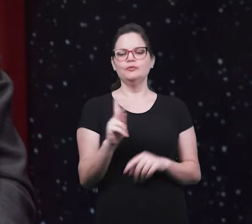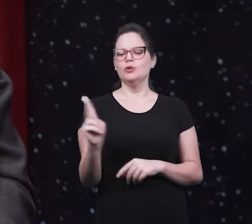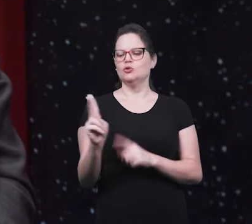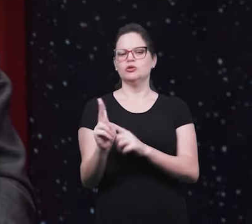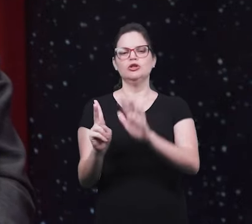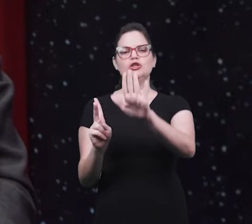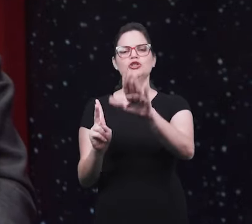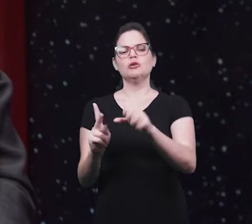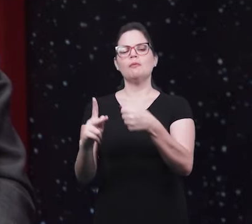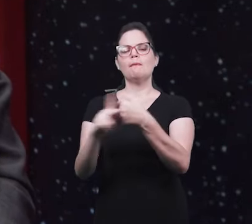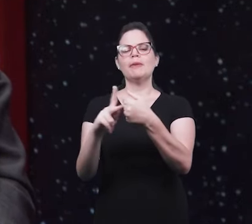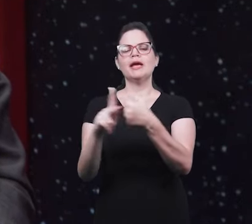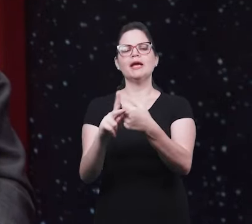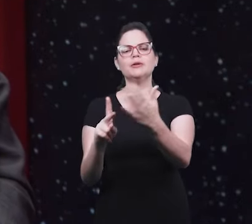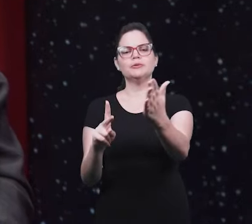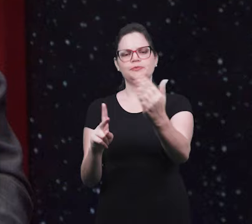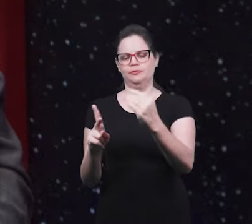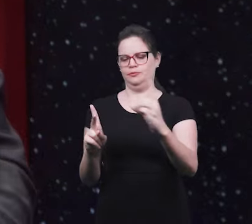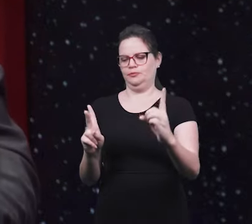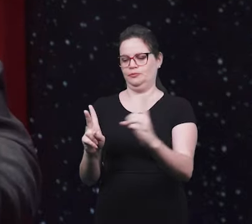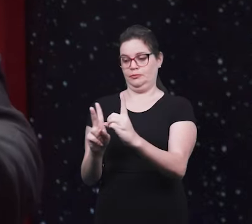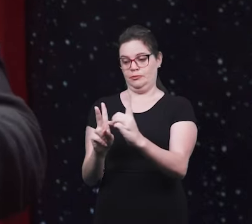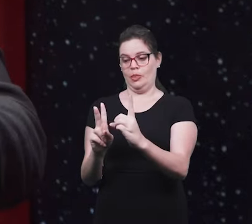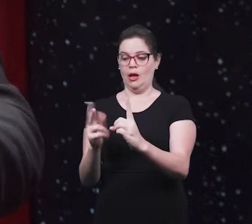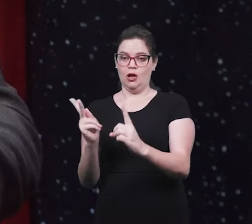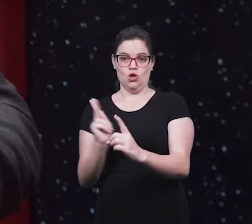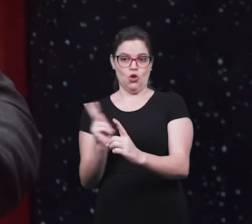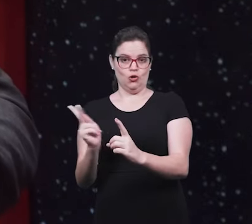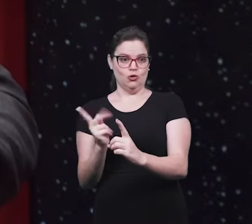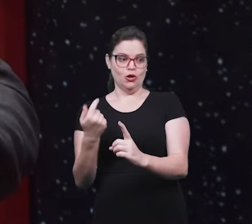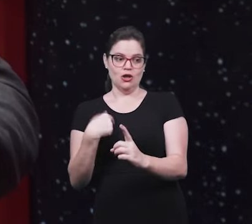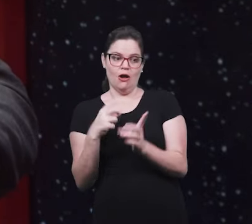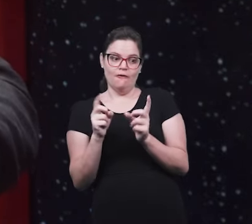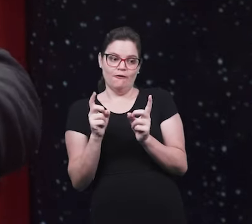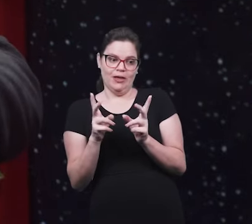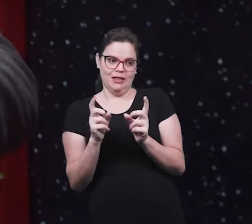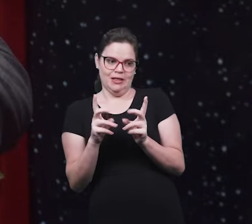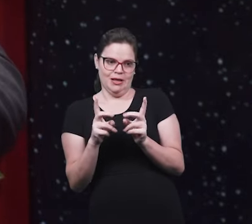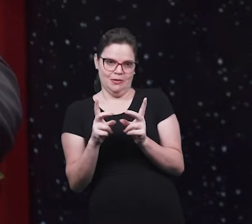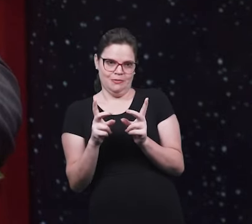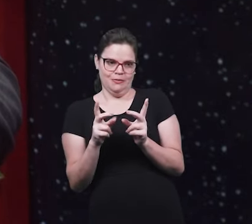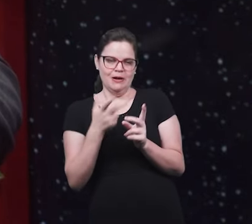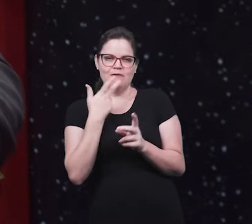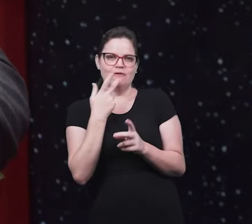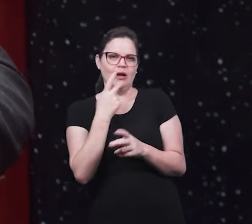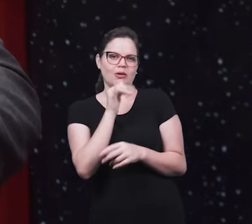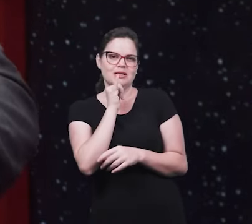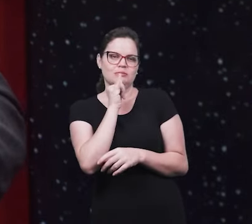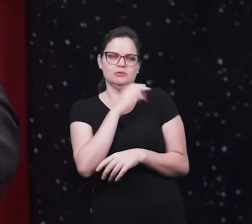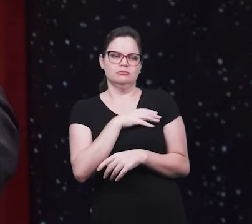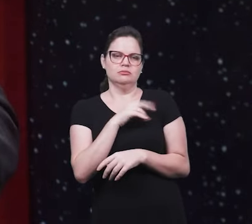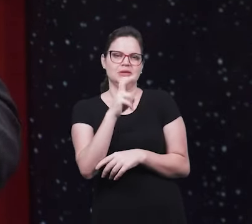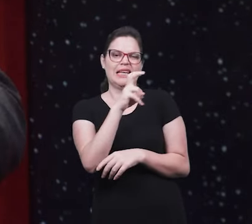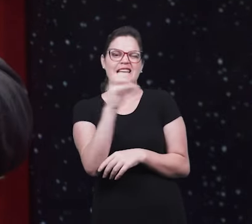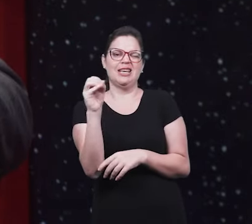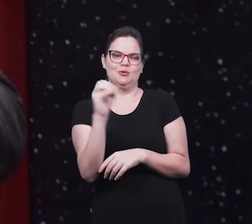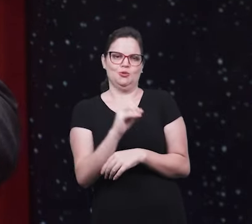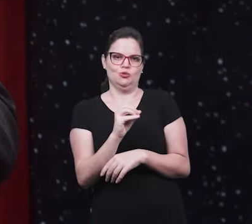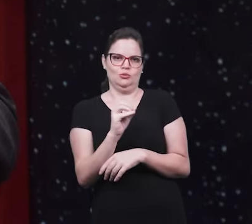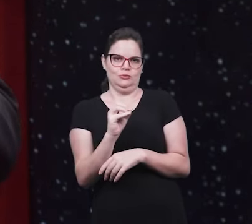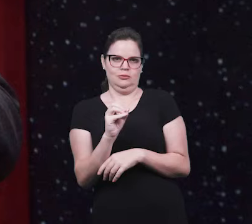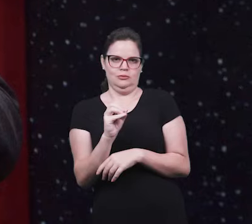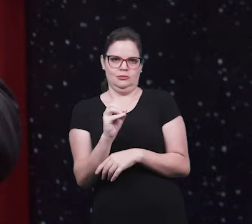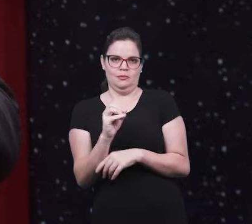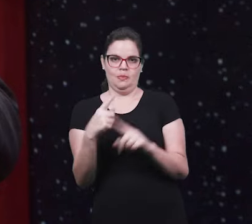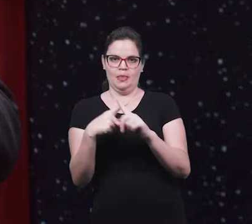falaram: Pedro, nós vendemos a propriedade por X, está aqui o valor. Quando, na verdade,